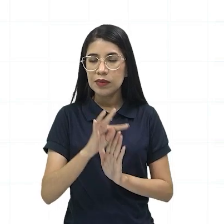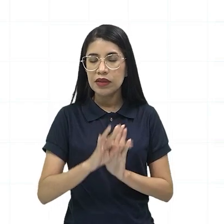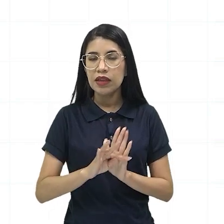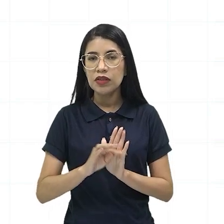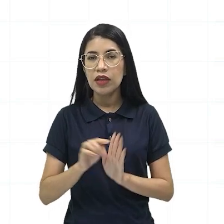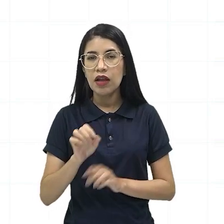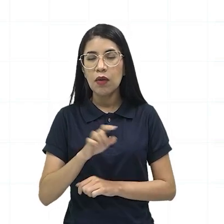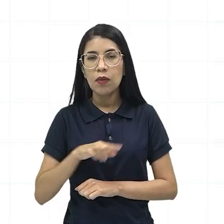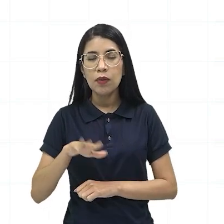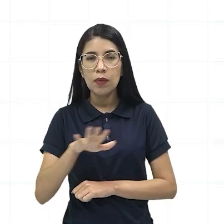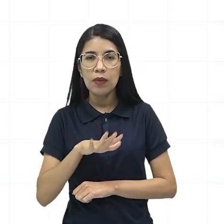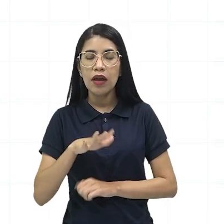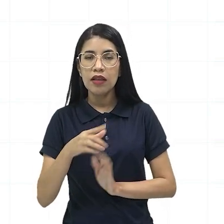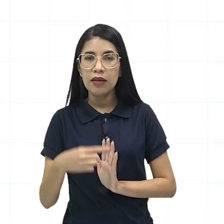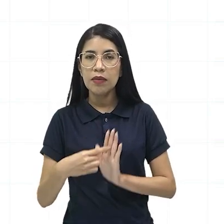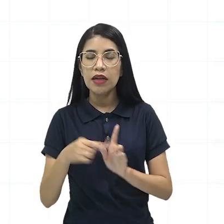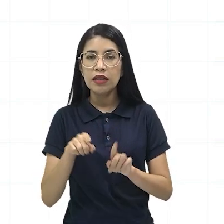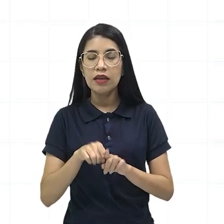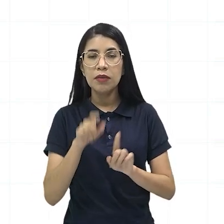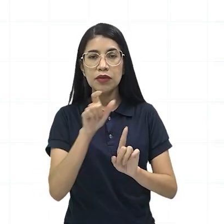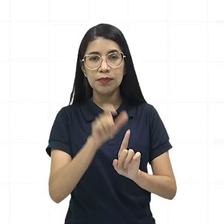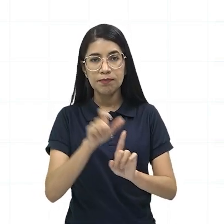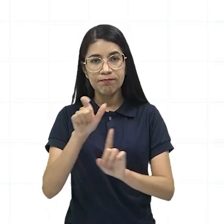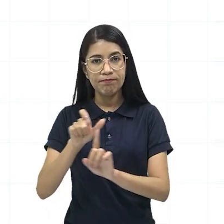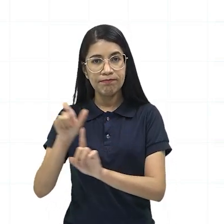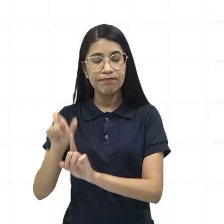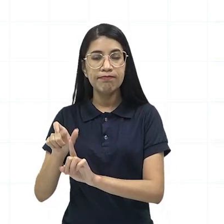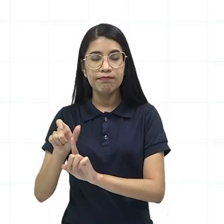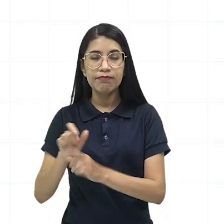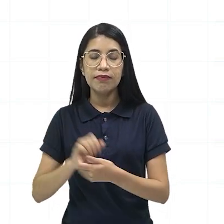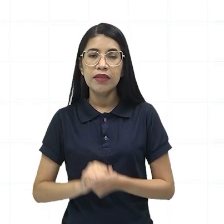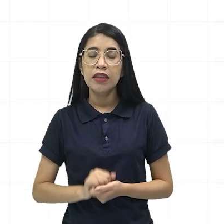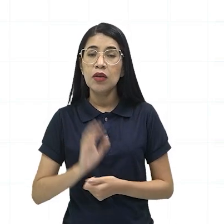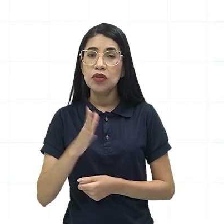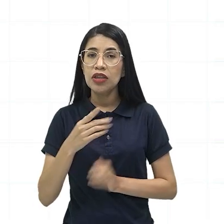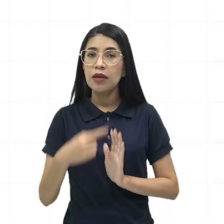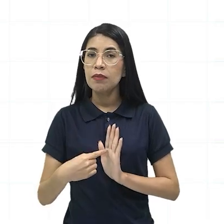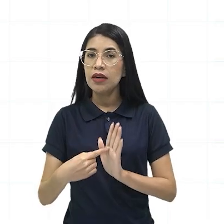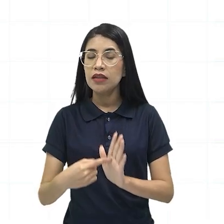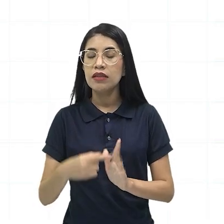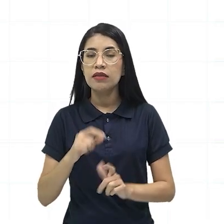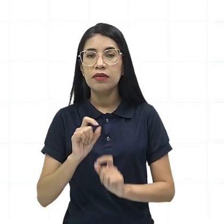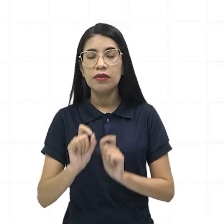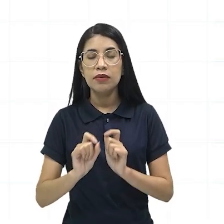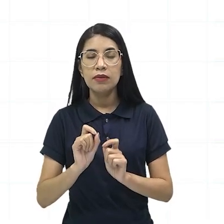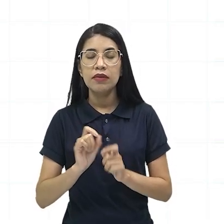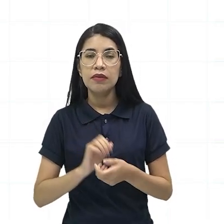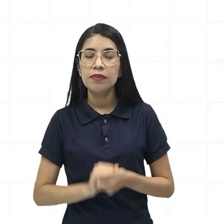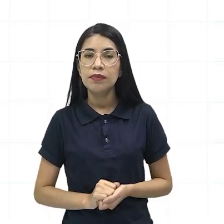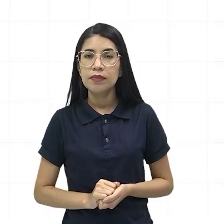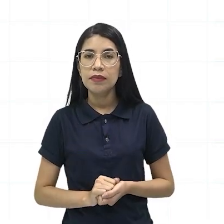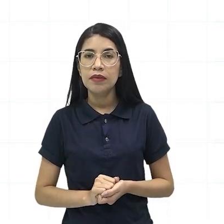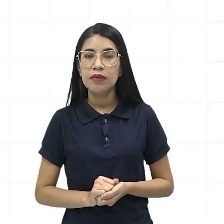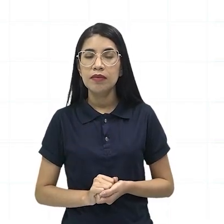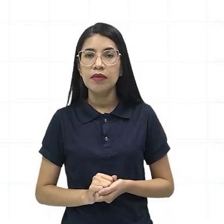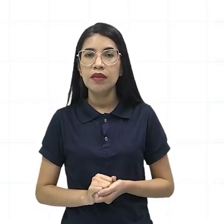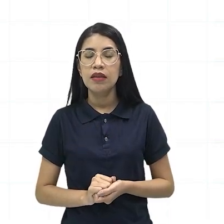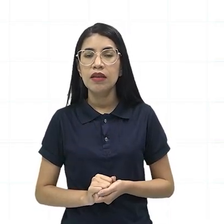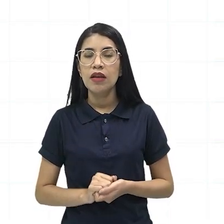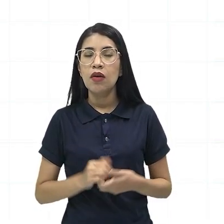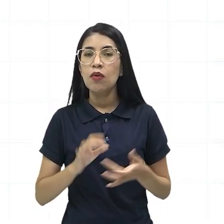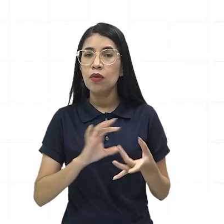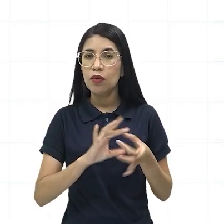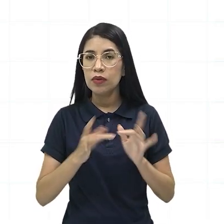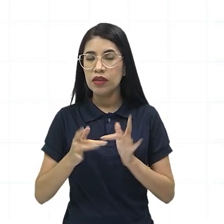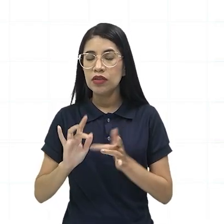o cenário e os personagens principais. Então, você já é situado ali nesse contexto.